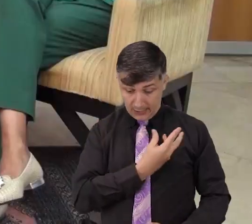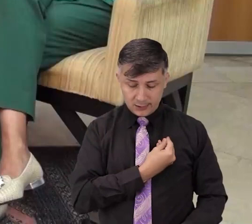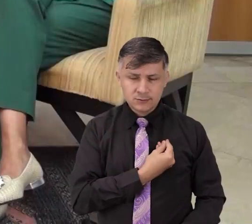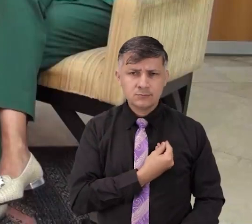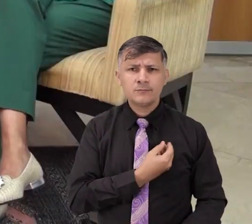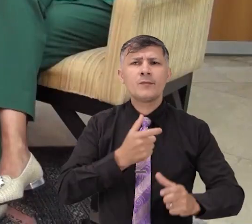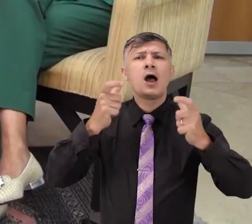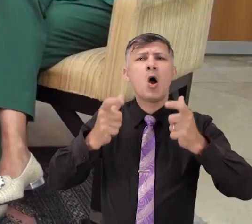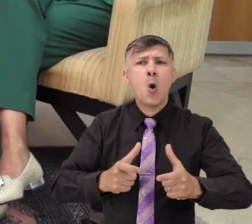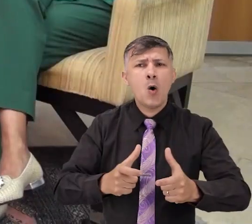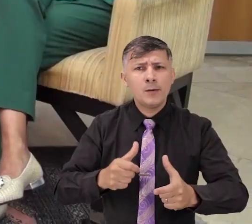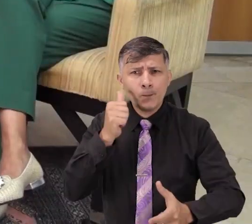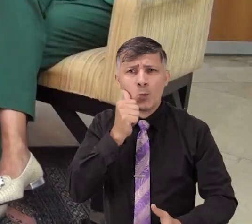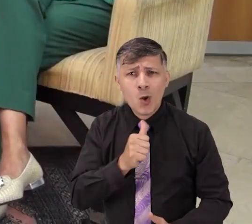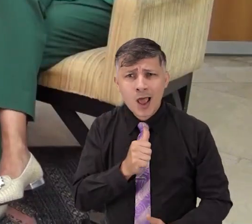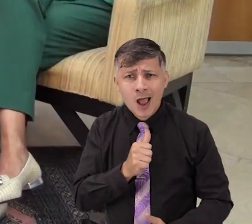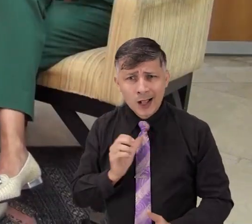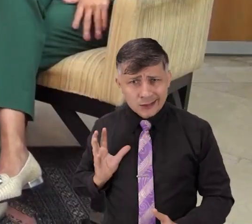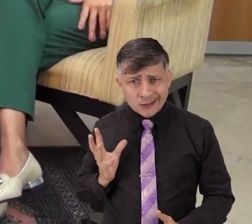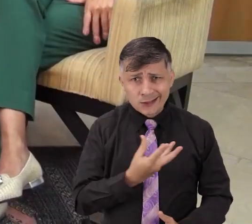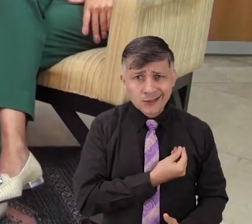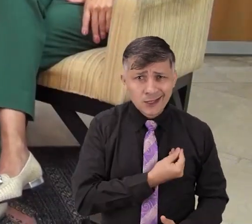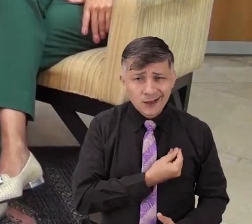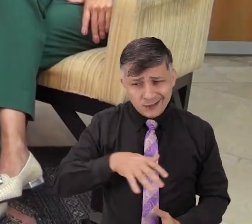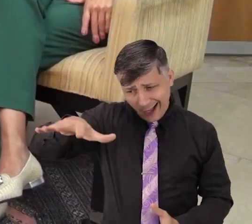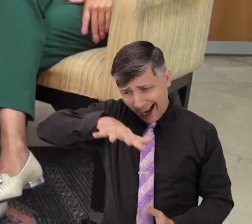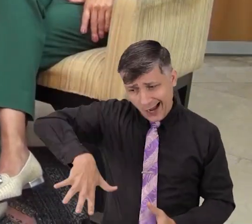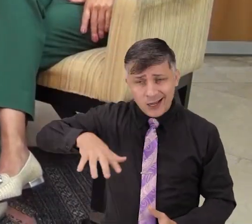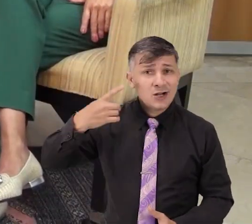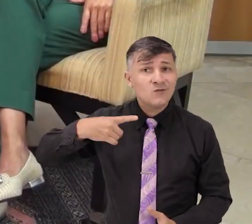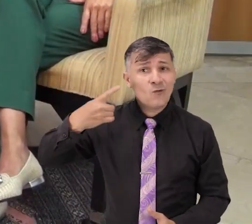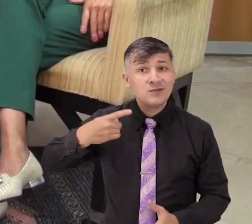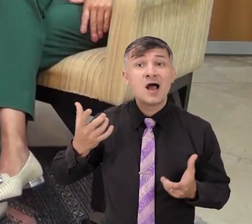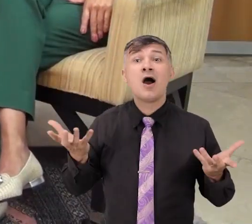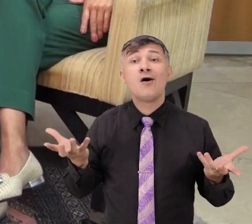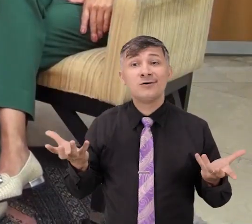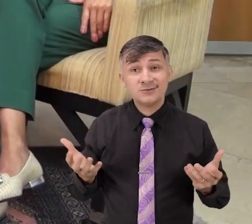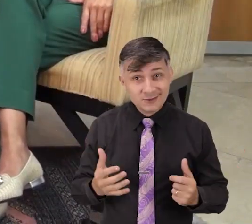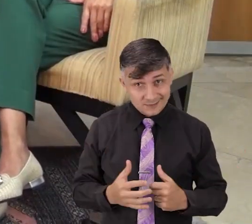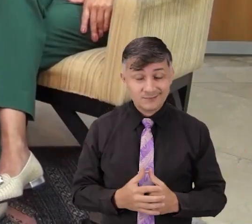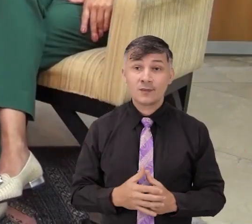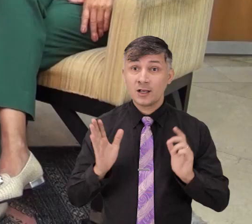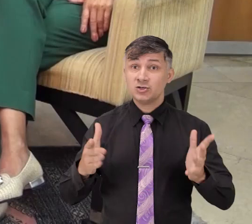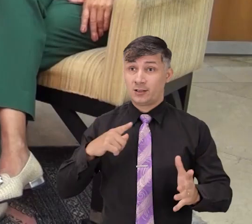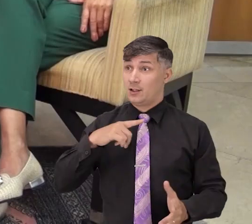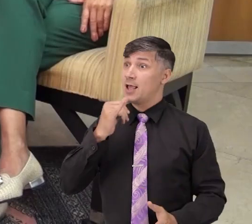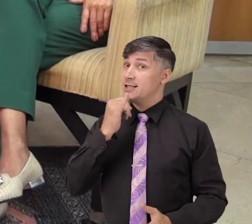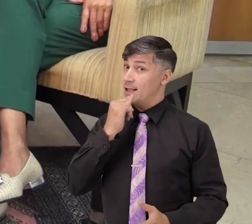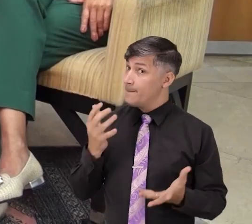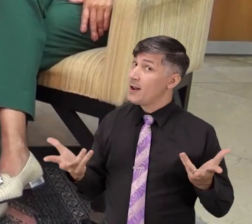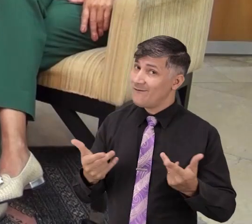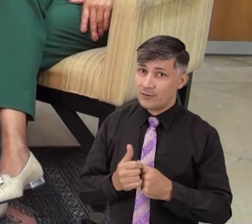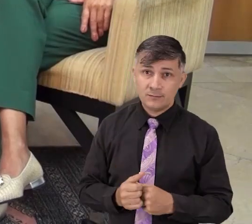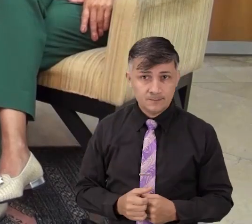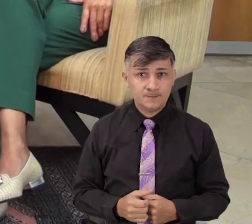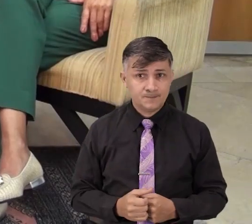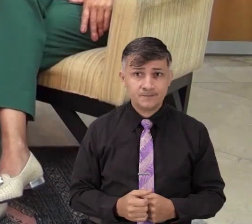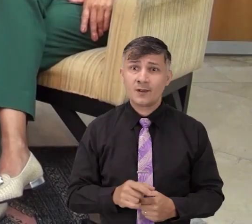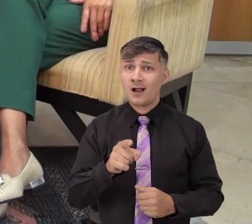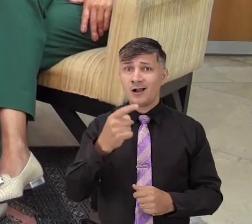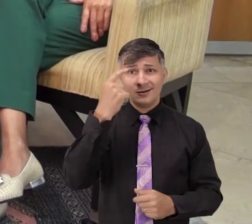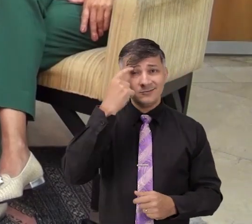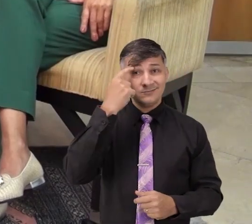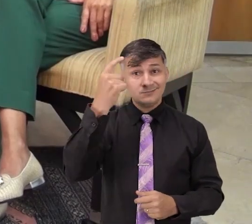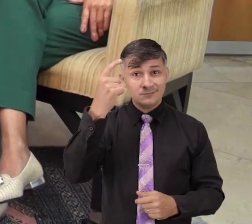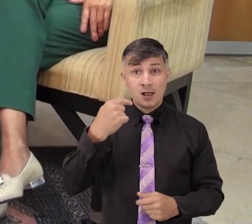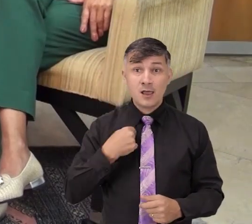começando a chegar. Não, a gente já tem exemplos maravilhosos. Cristina, não podia esquecer, eu trouxe para apresentar o Projeto